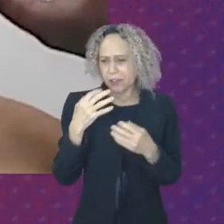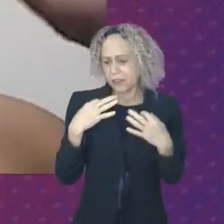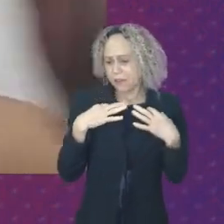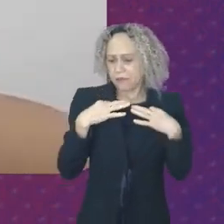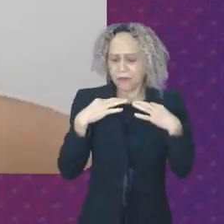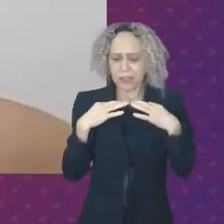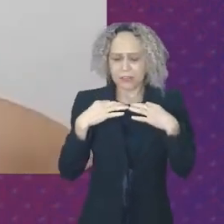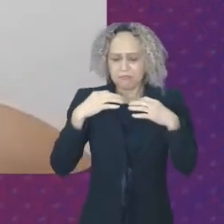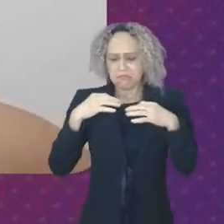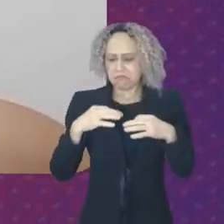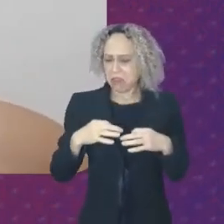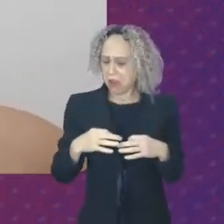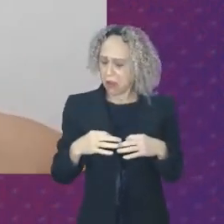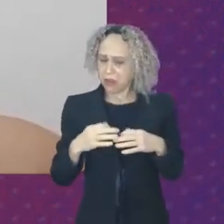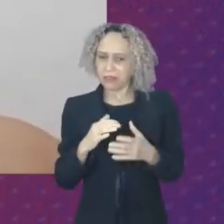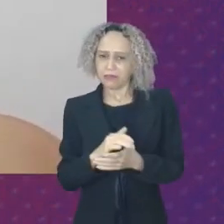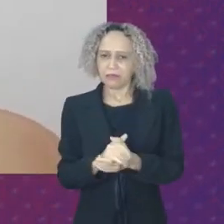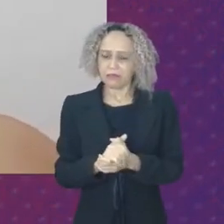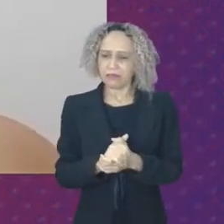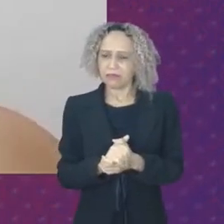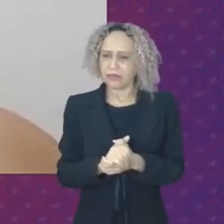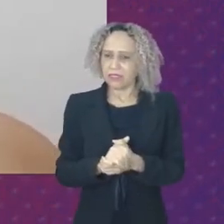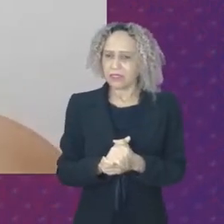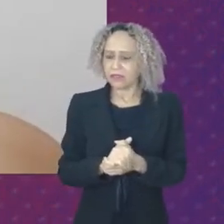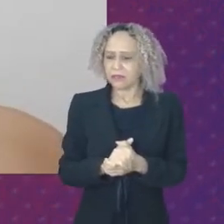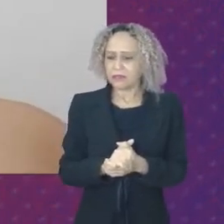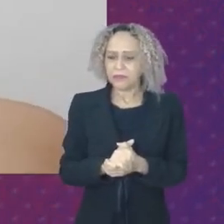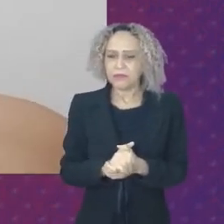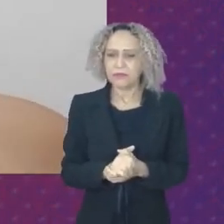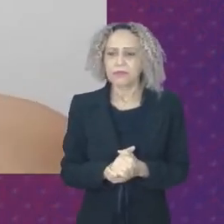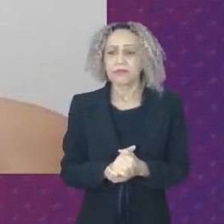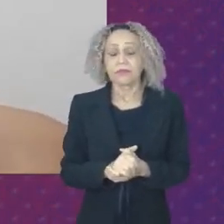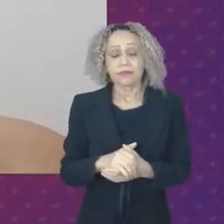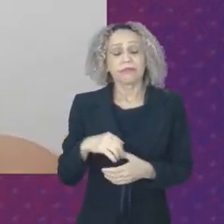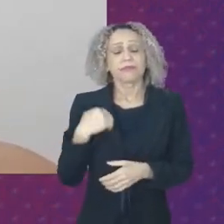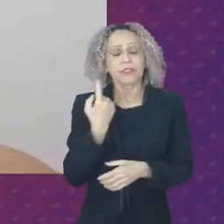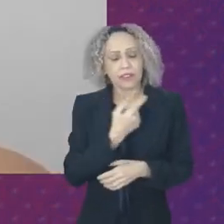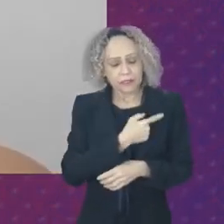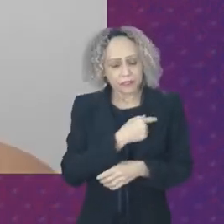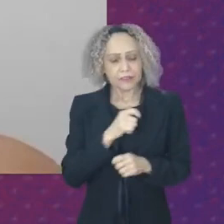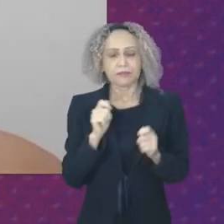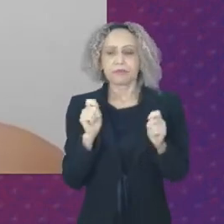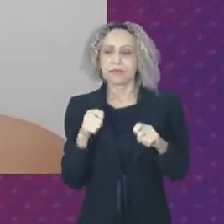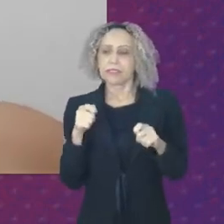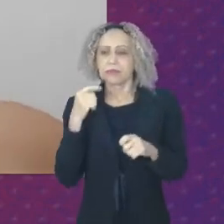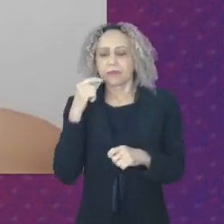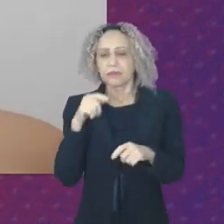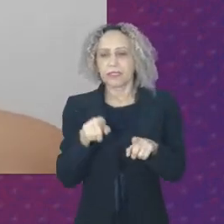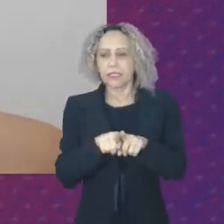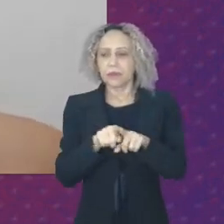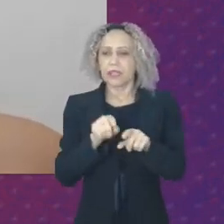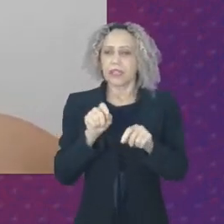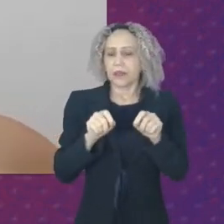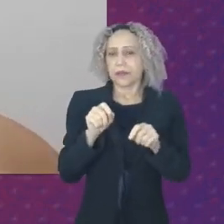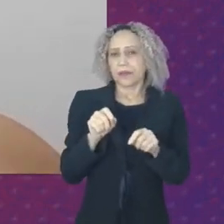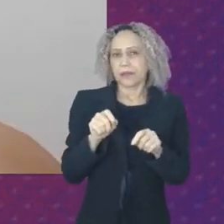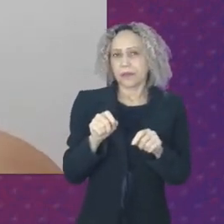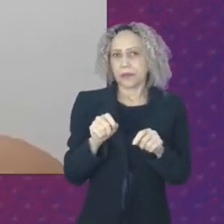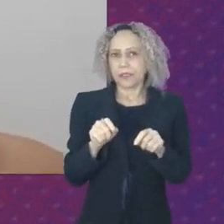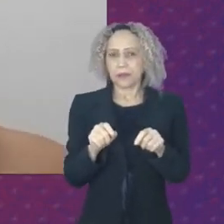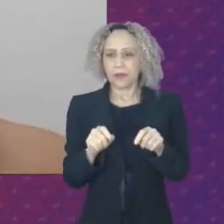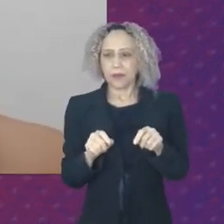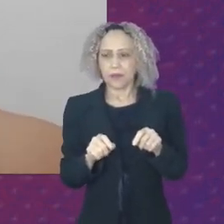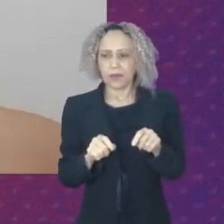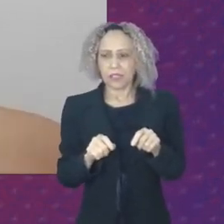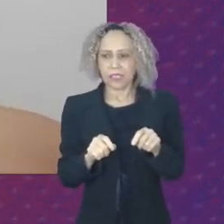assim, direcionadas para você. Acho que a gente brinca muito com isso em memes também, né? Quando bota o Lula assim,